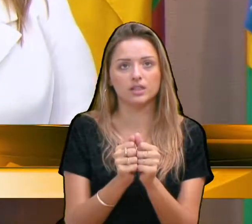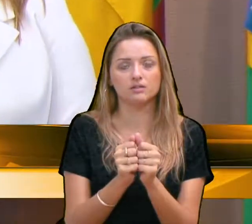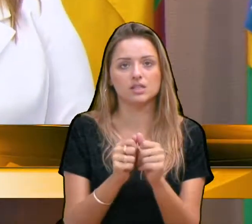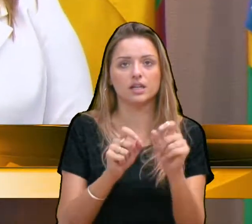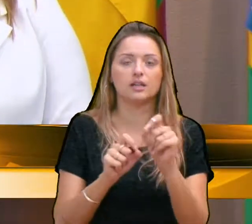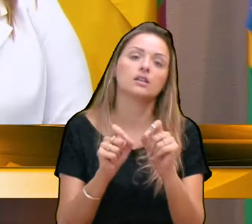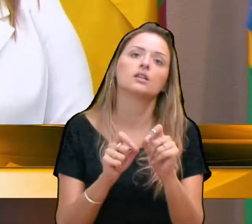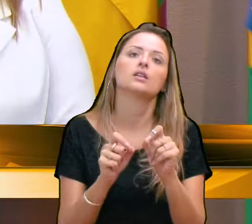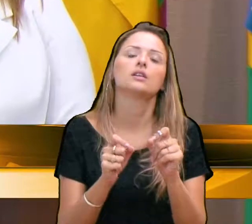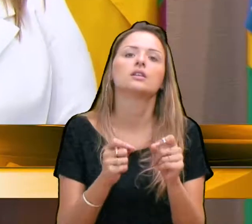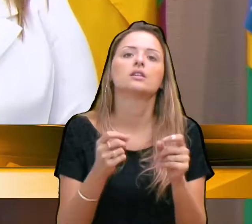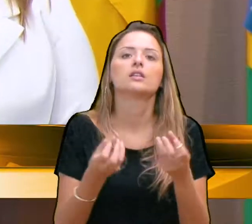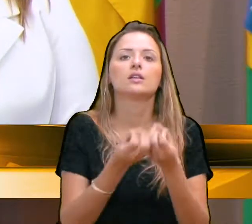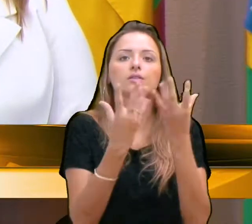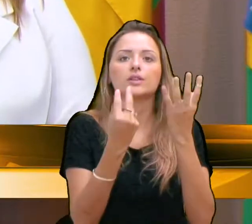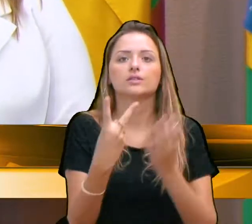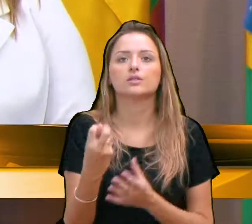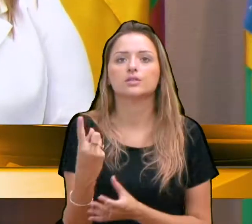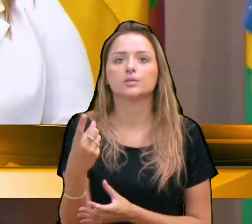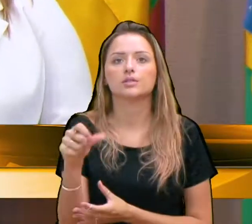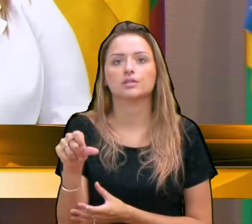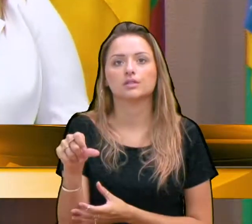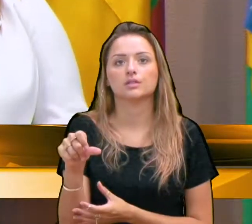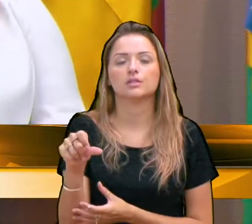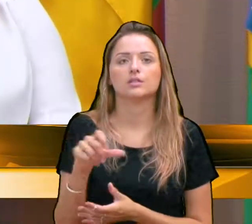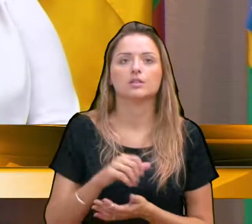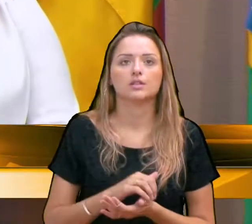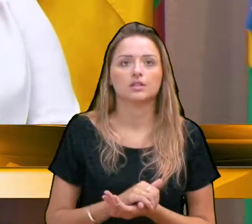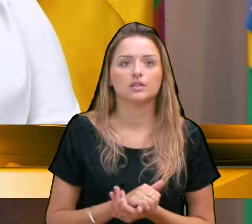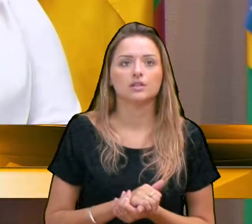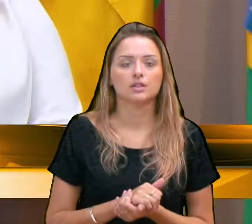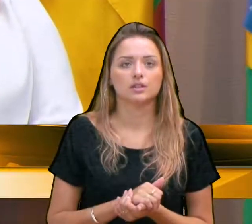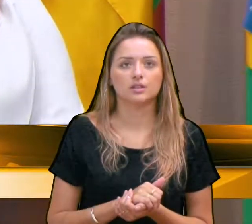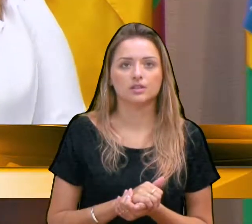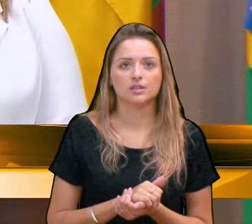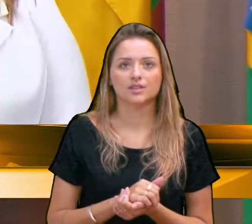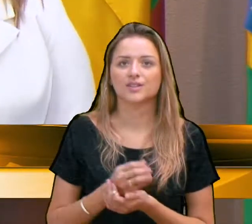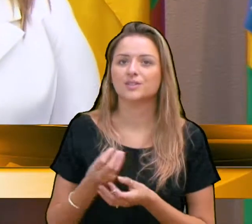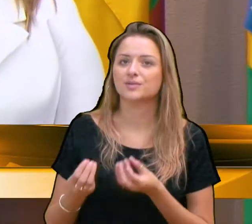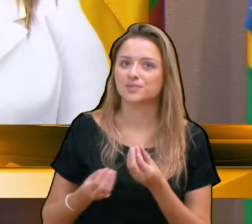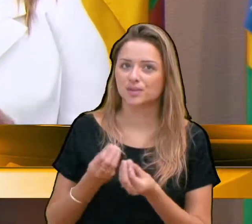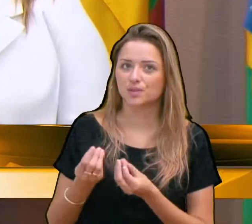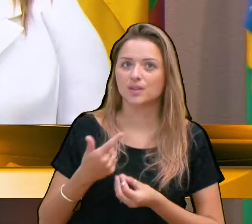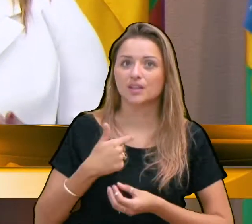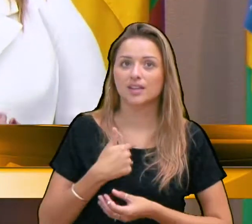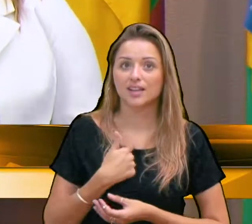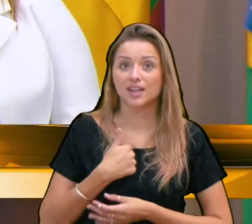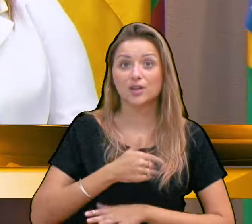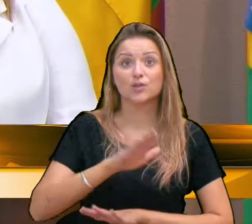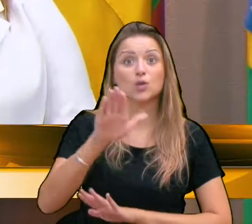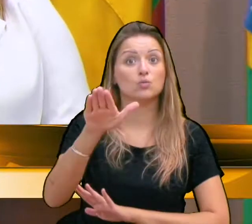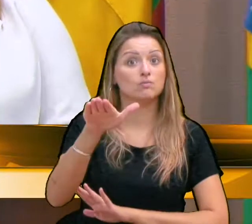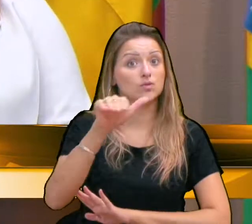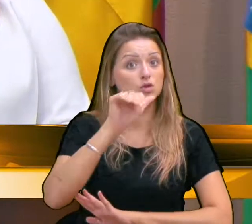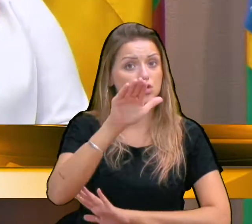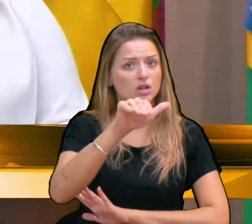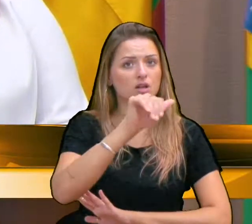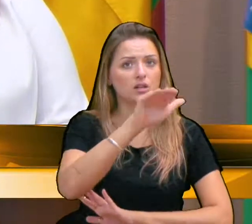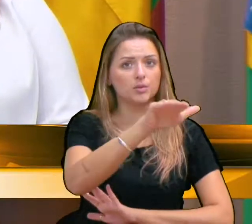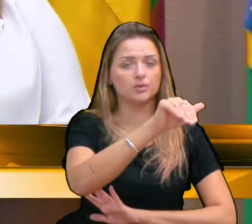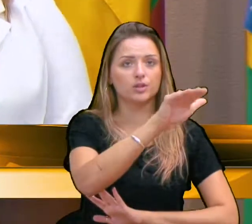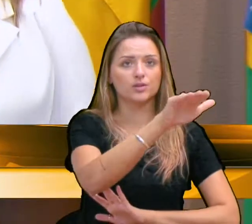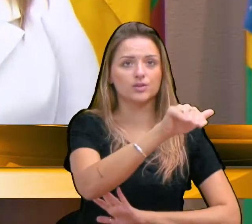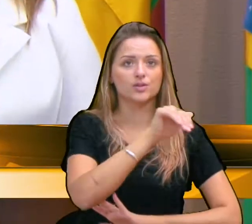festa de 2019. Então, como conversamos, senhor presidente, eu vou chamando as candidatas aqui e elas